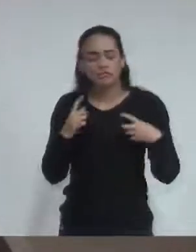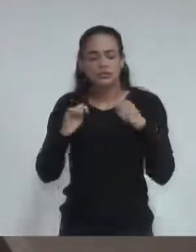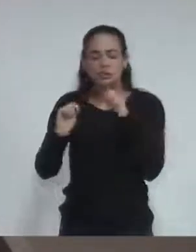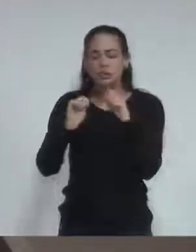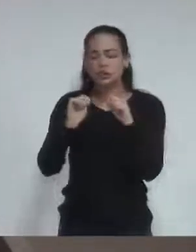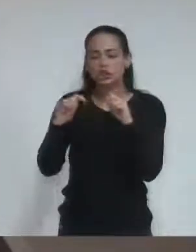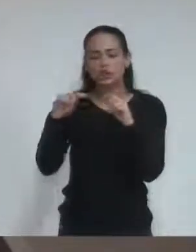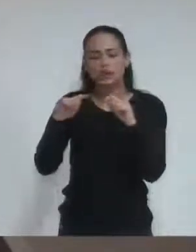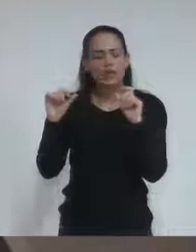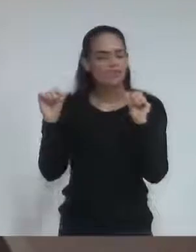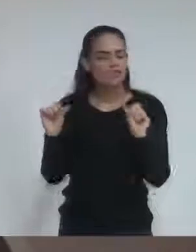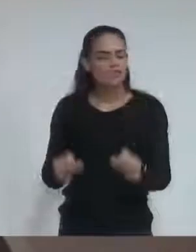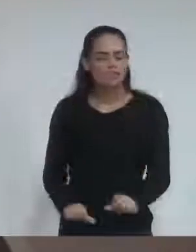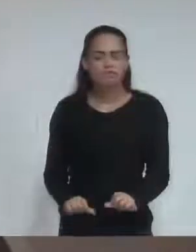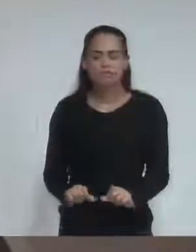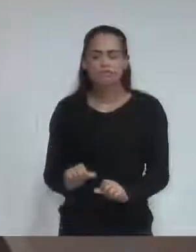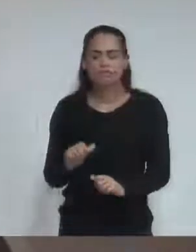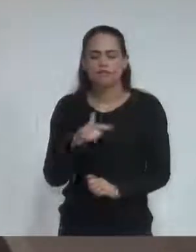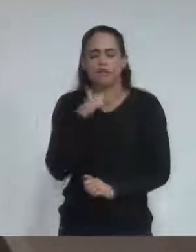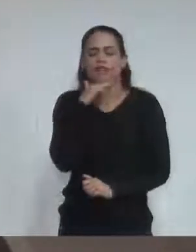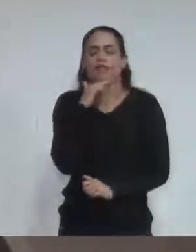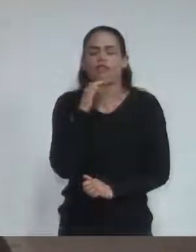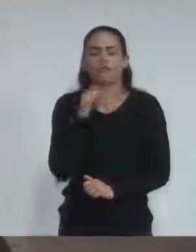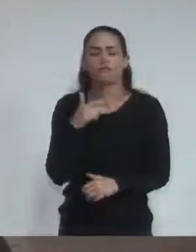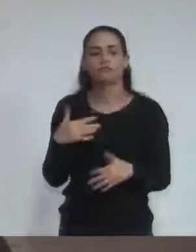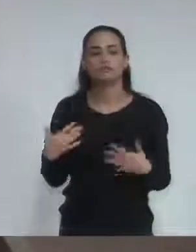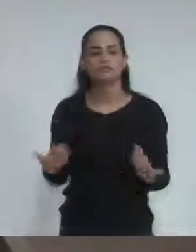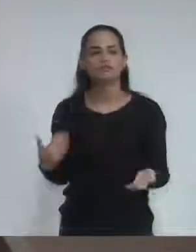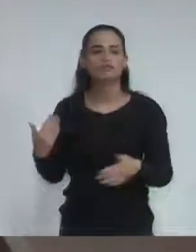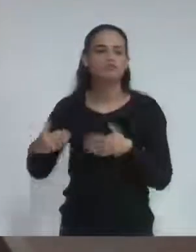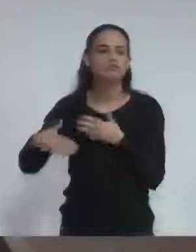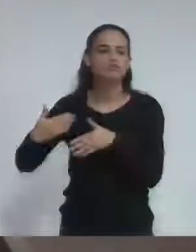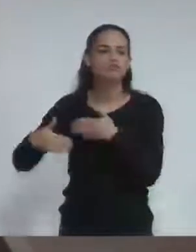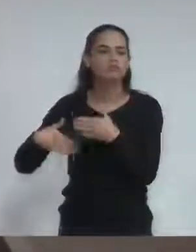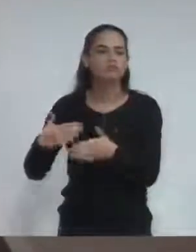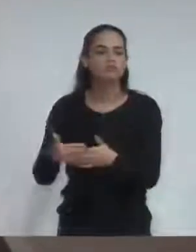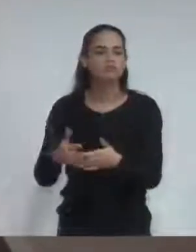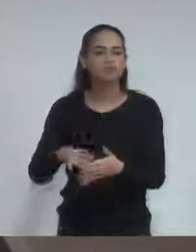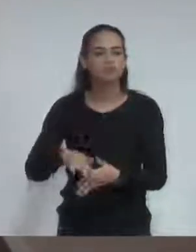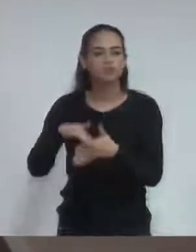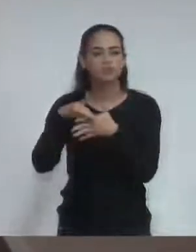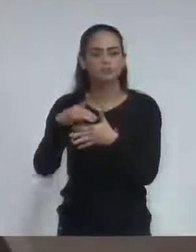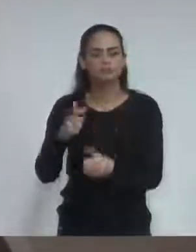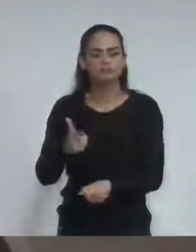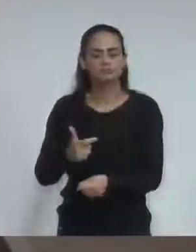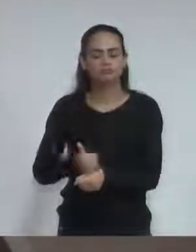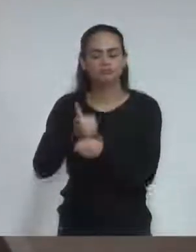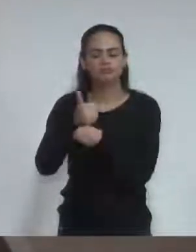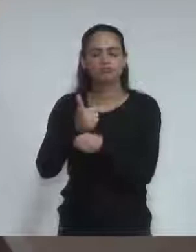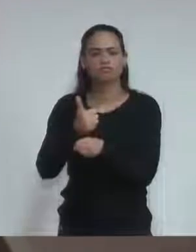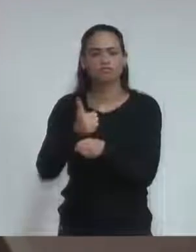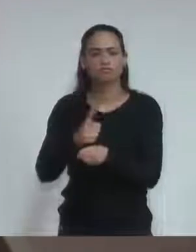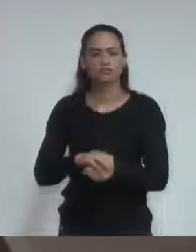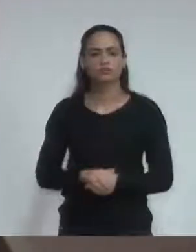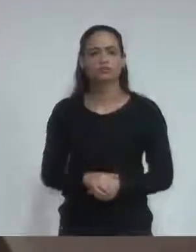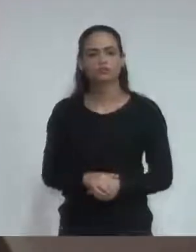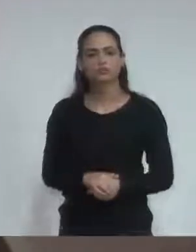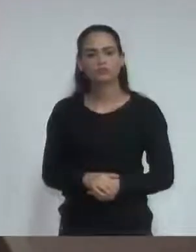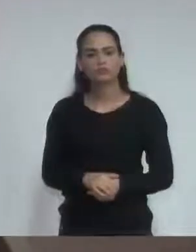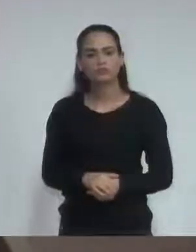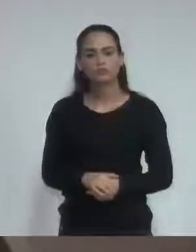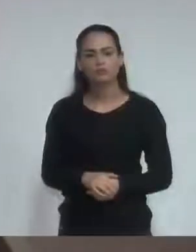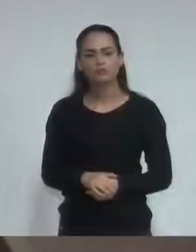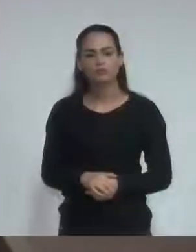destruída, e daí surgiu um líder, um grande líder ali, que conseguiu em muito poucos anos, graças também